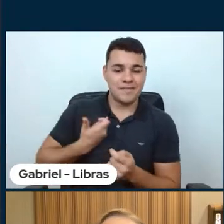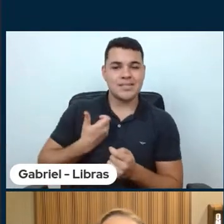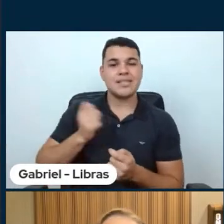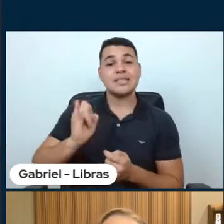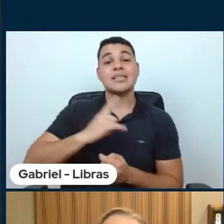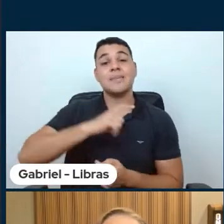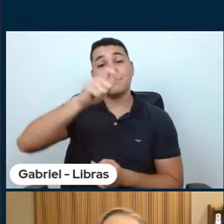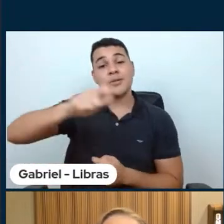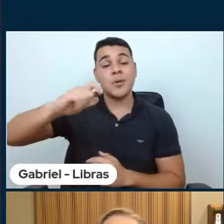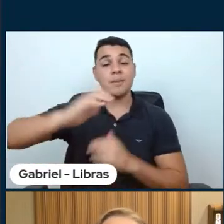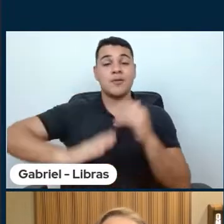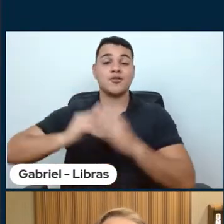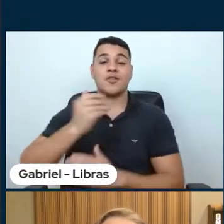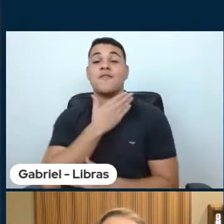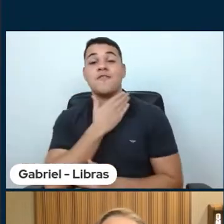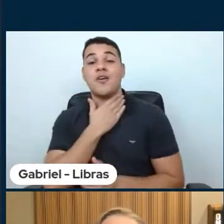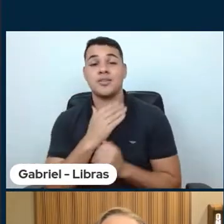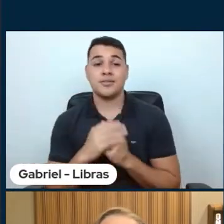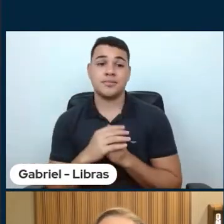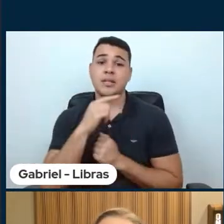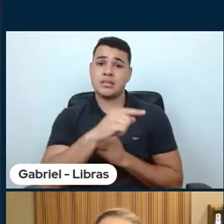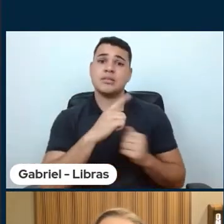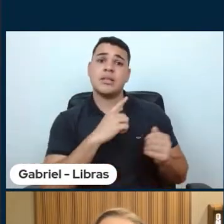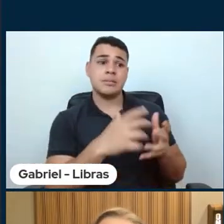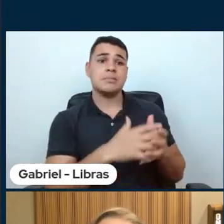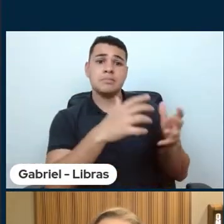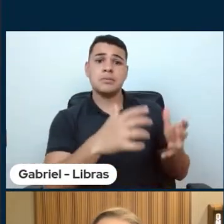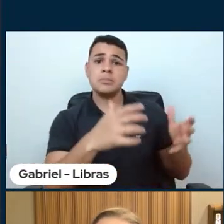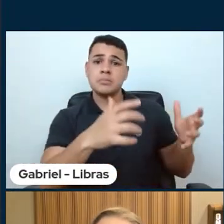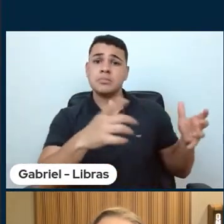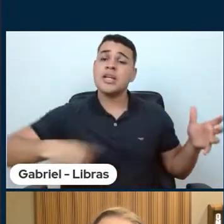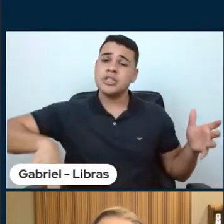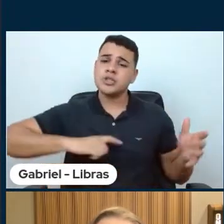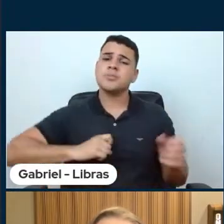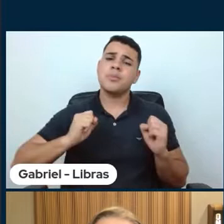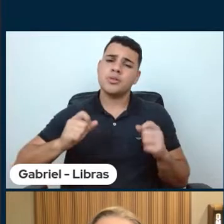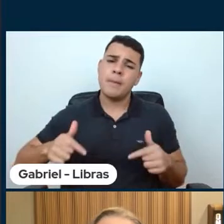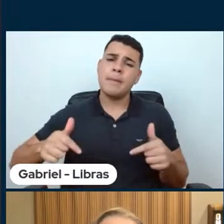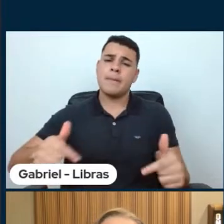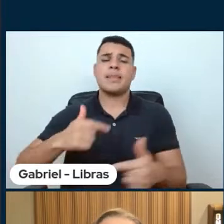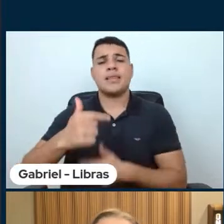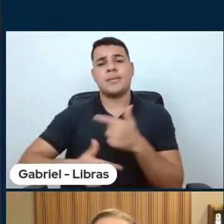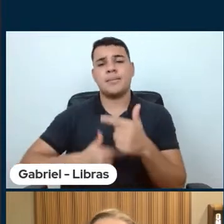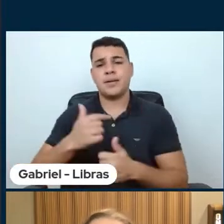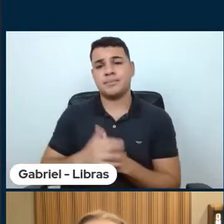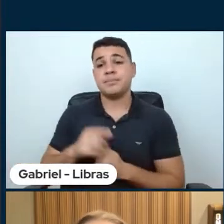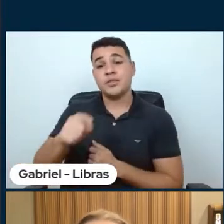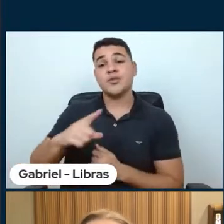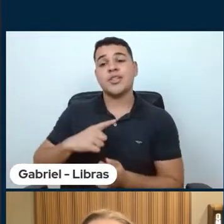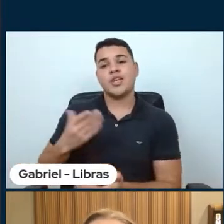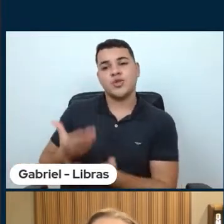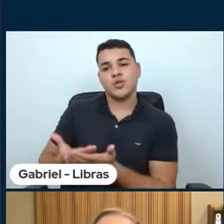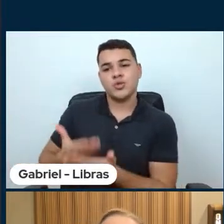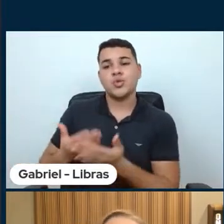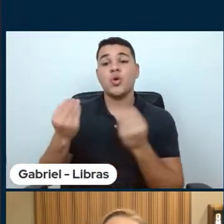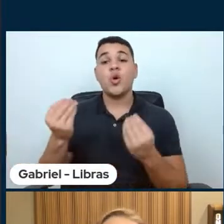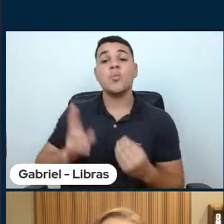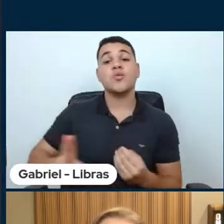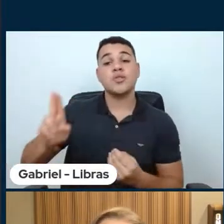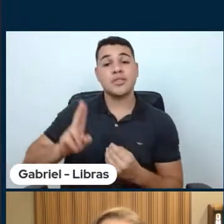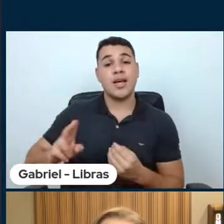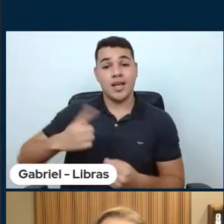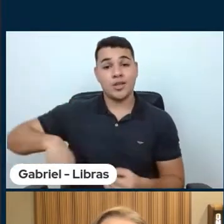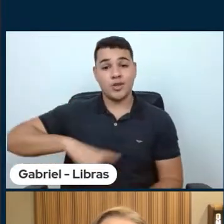estudo para entender como usar nossa voz dentro dessas experiências e realidade virtual Qual é a projeção que você usa